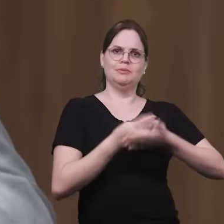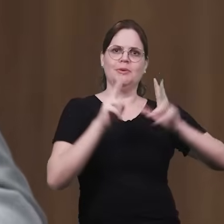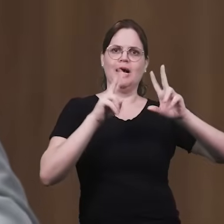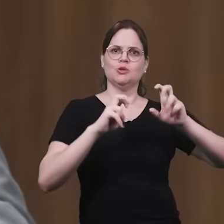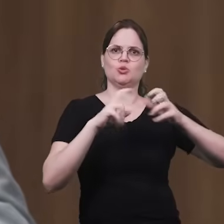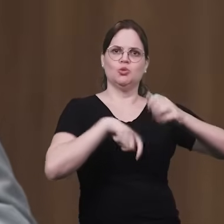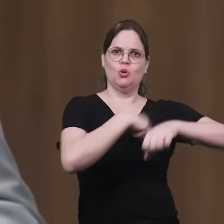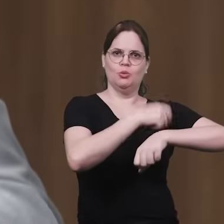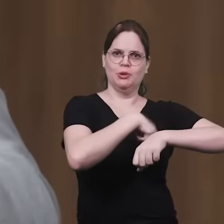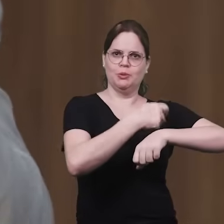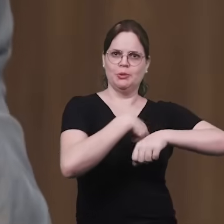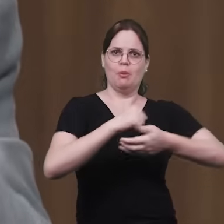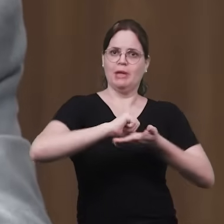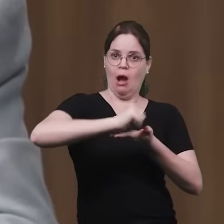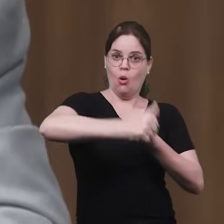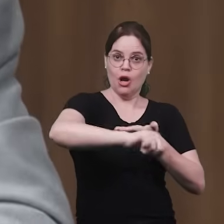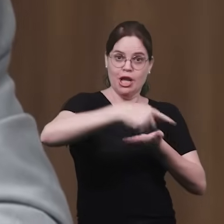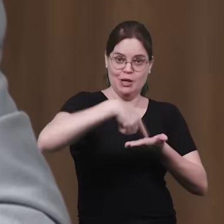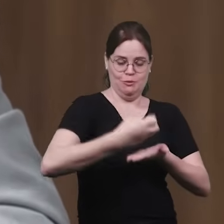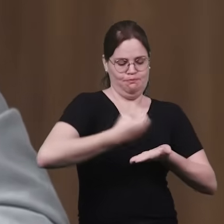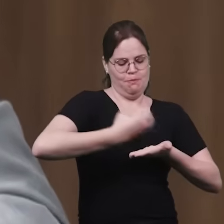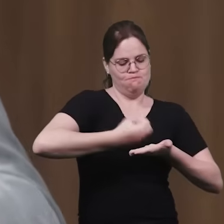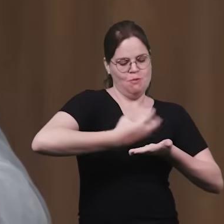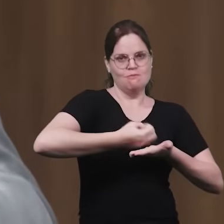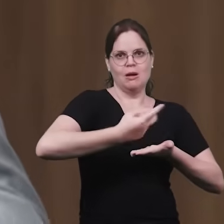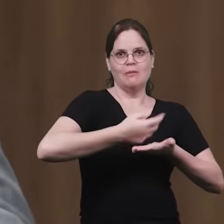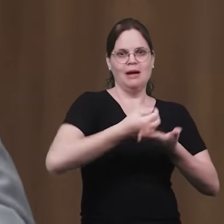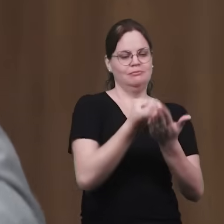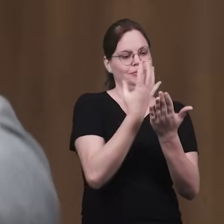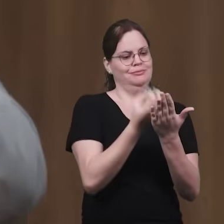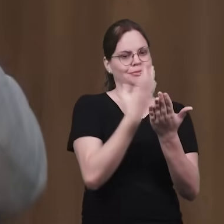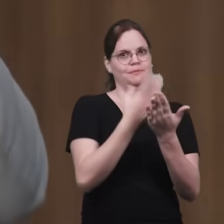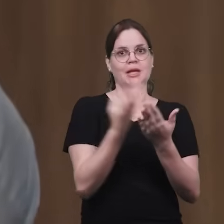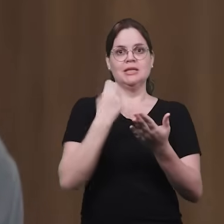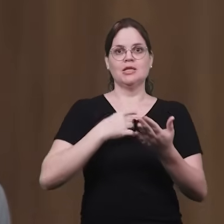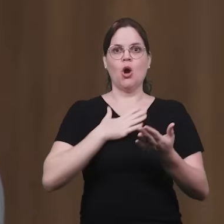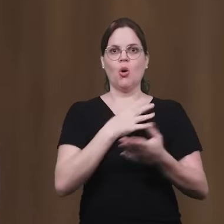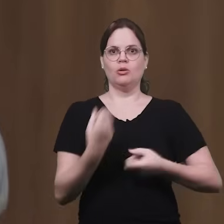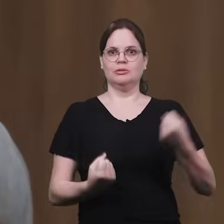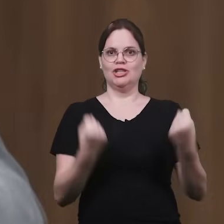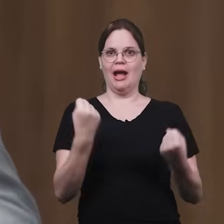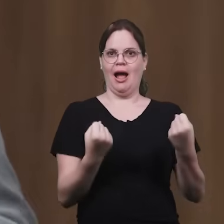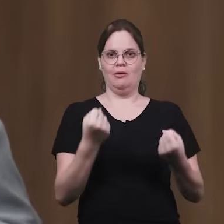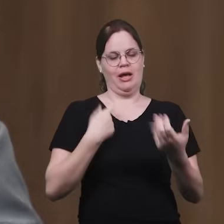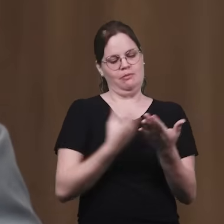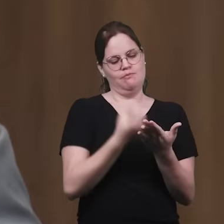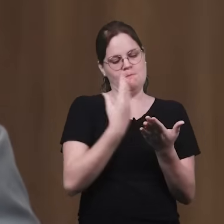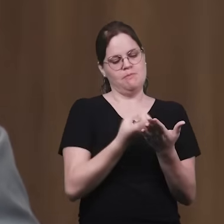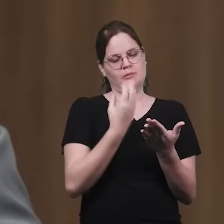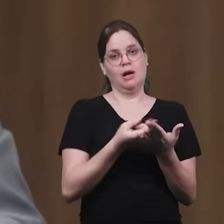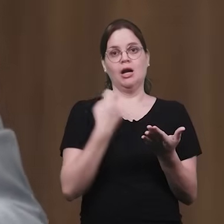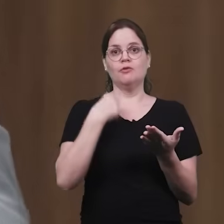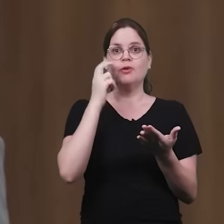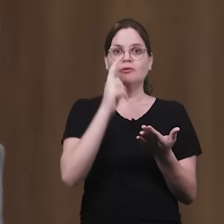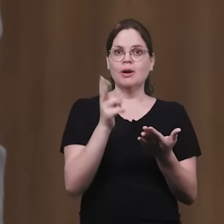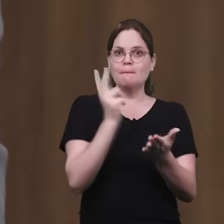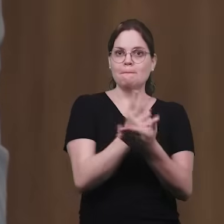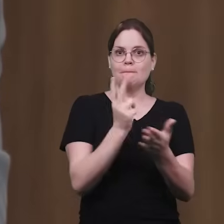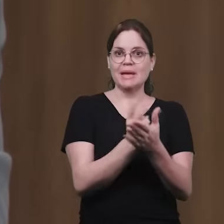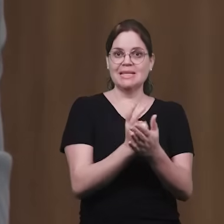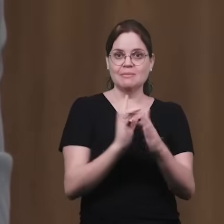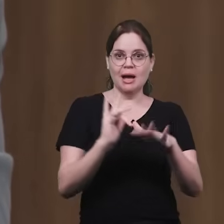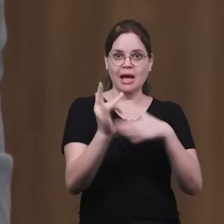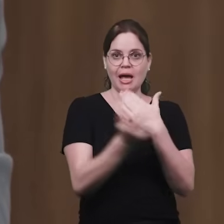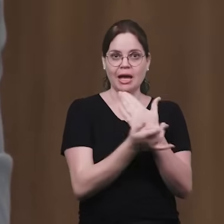culinária para você. Se eu gosto de ver posts de automobilismo, o algoritmo vai começar a jogar posts de automobilismo para você. Você está dentro